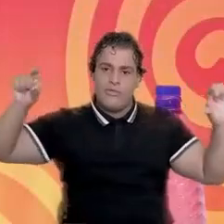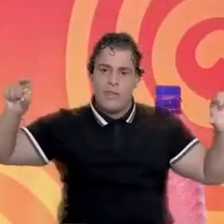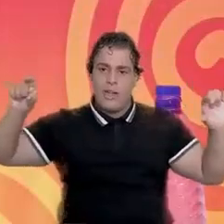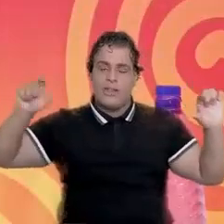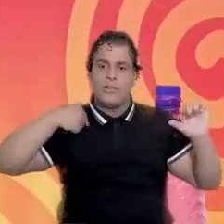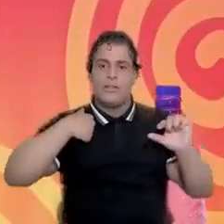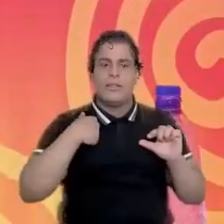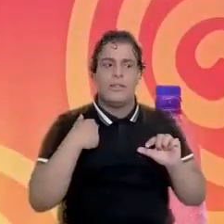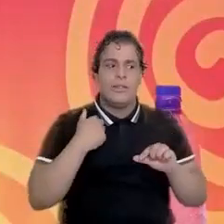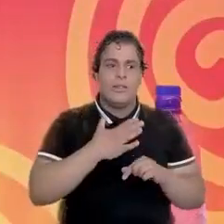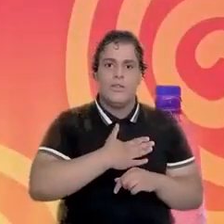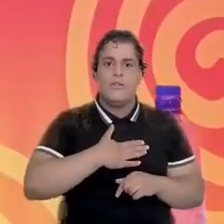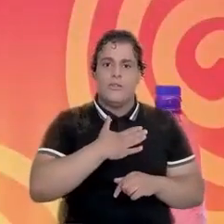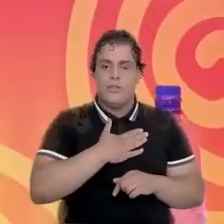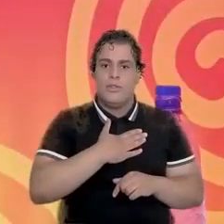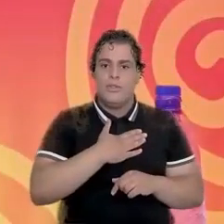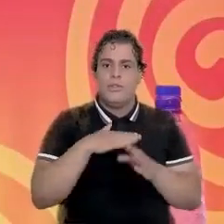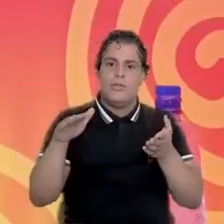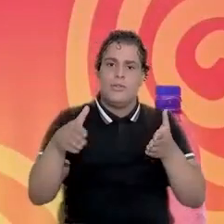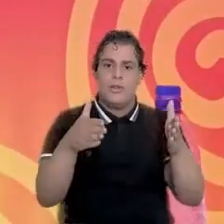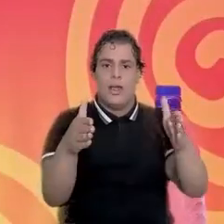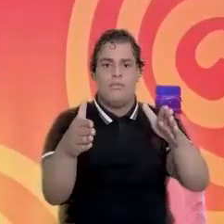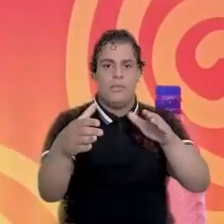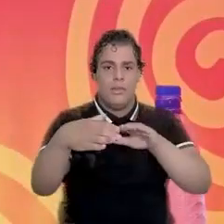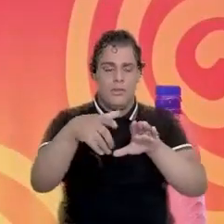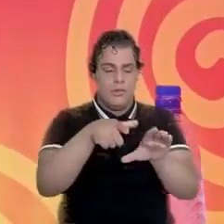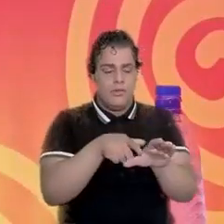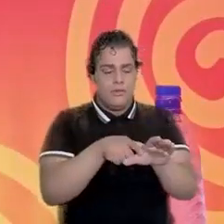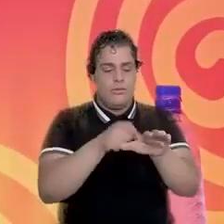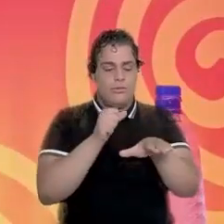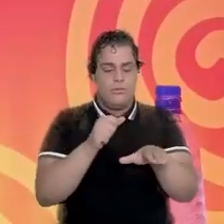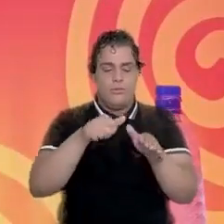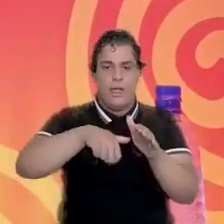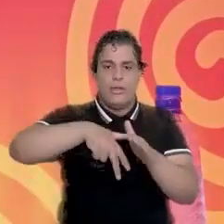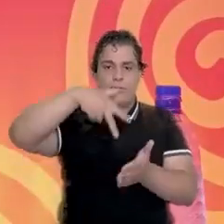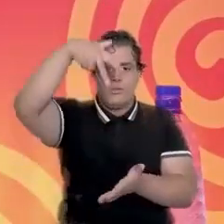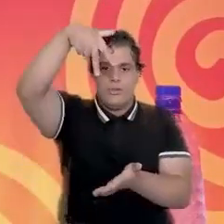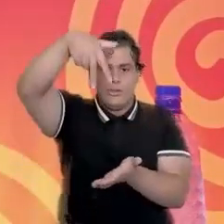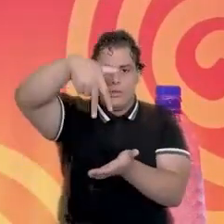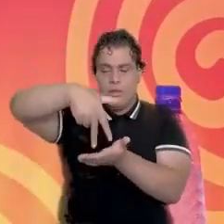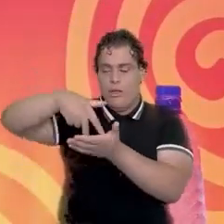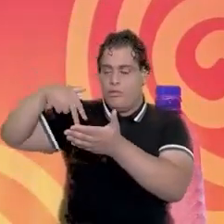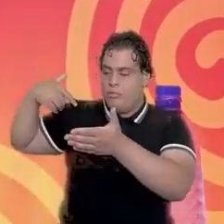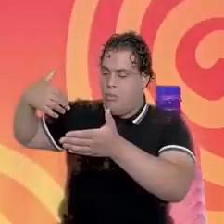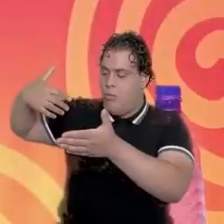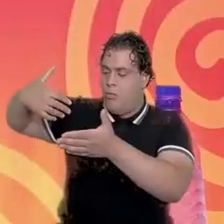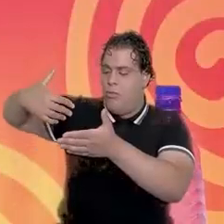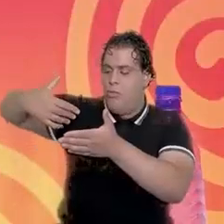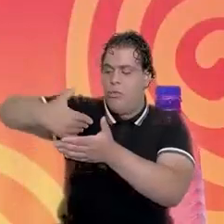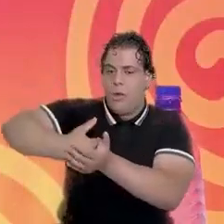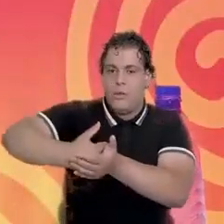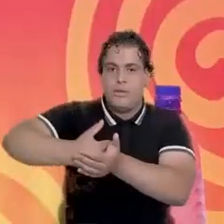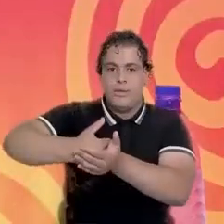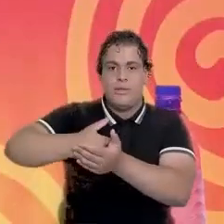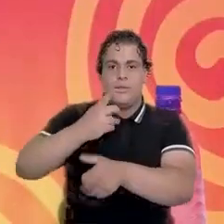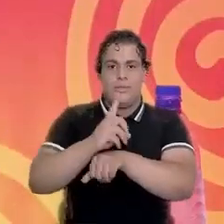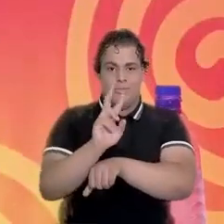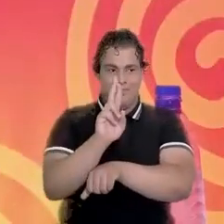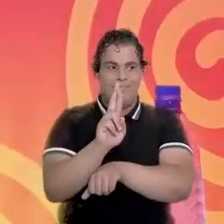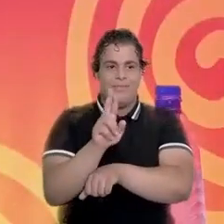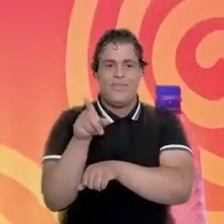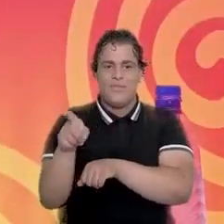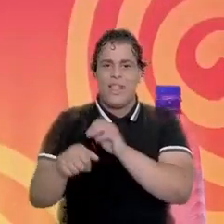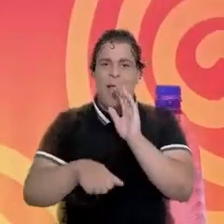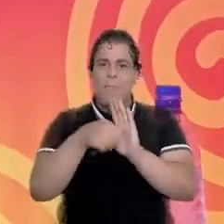o caminho dela ela classifica como dos pés descalço à doutora. Erilda, você foi a primeira da sua